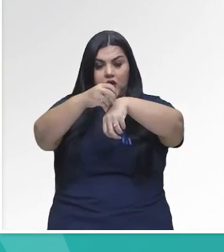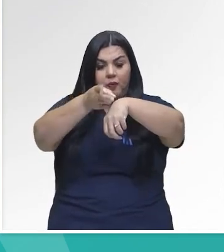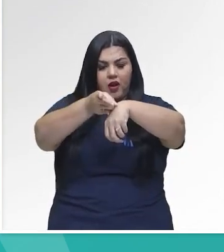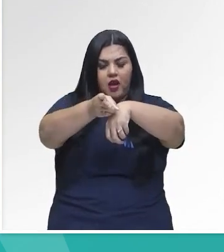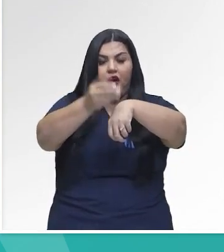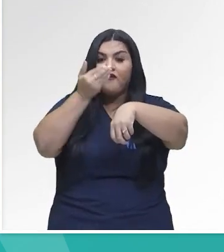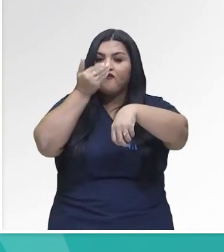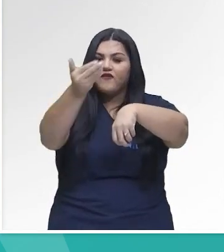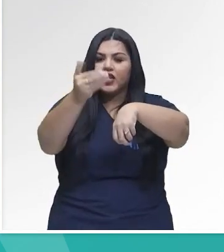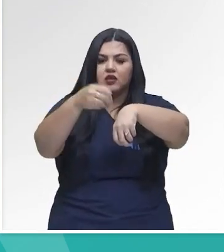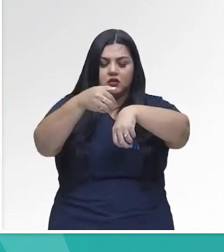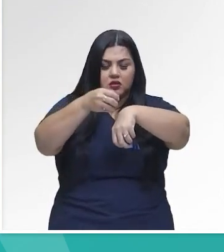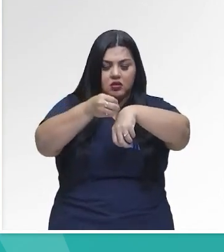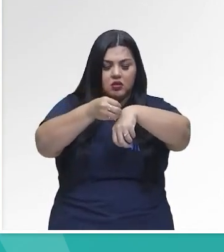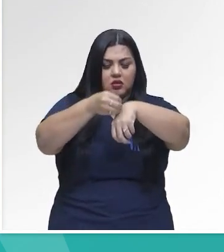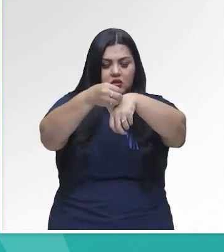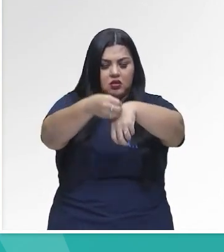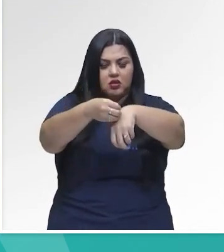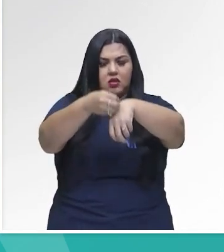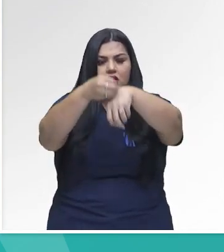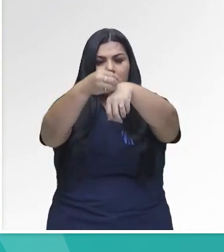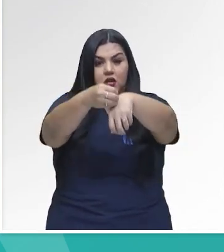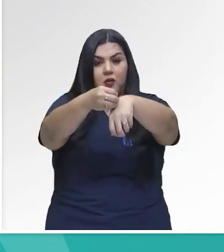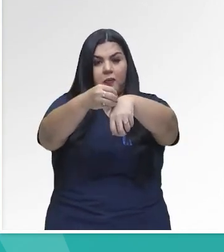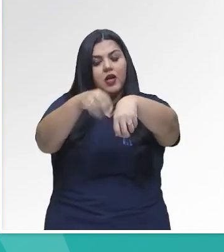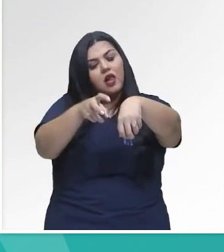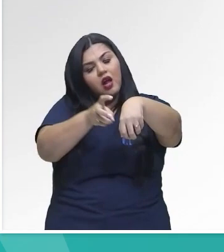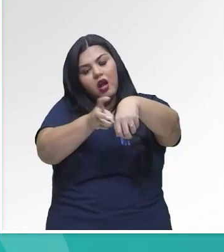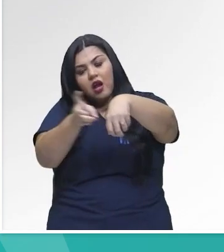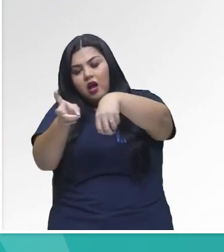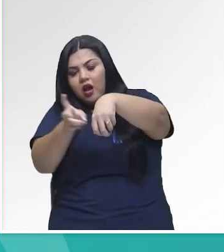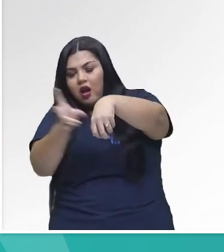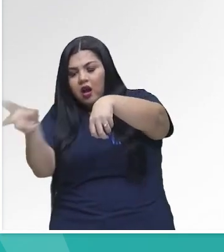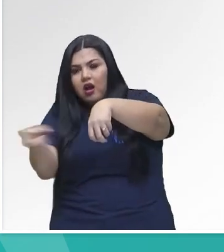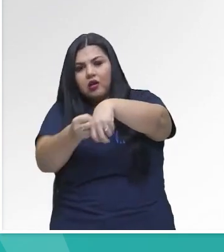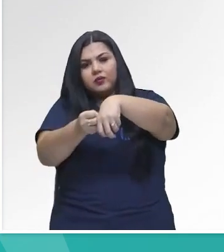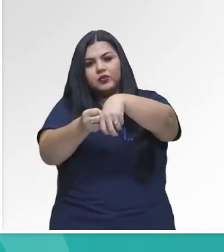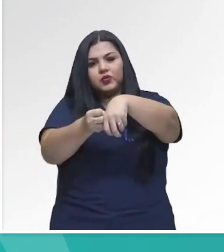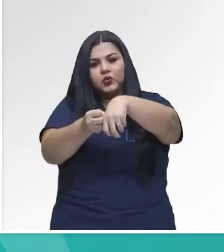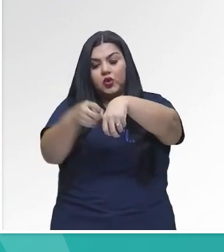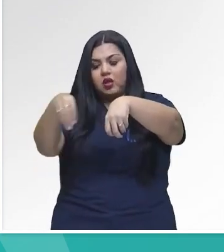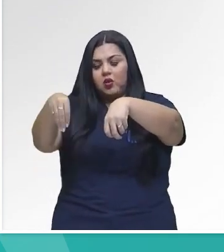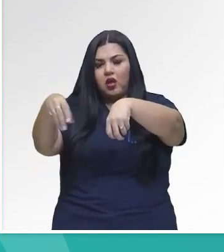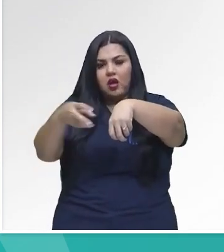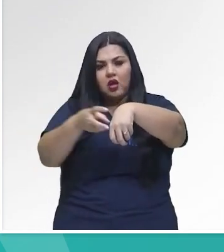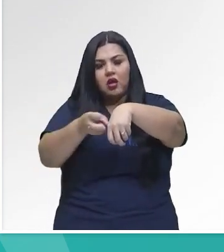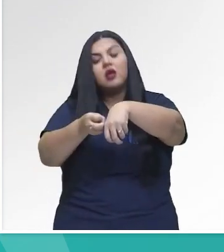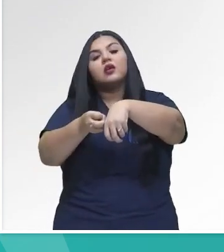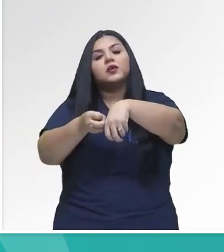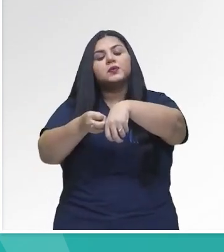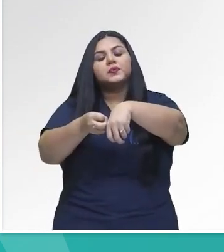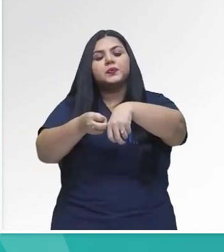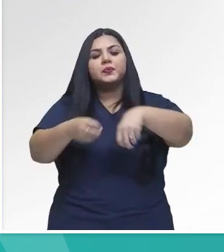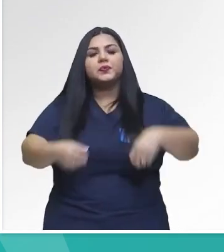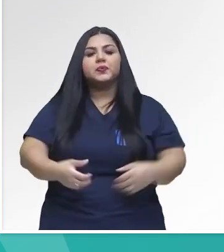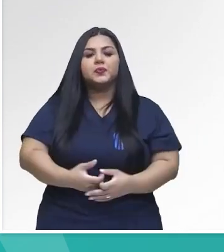só captura a peça que estiver na diagonal. E ainda tem mais uma peculiaridade em